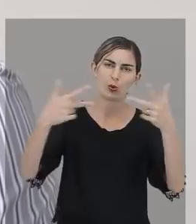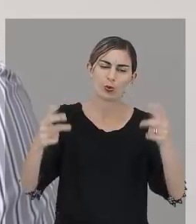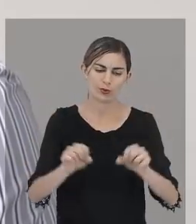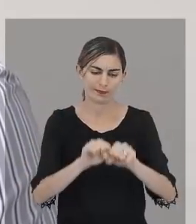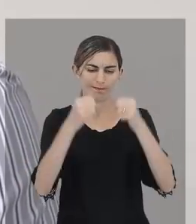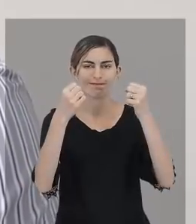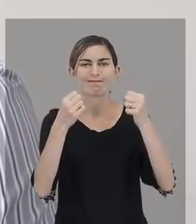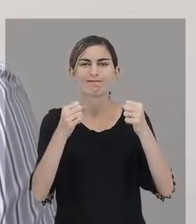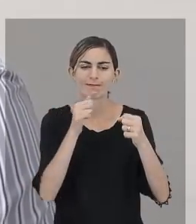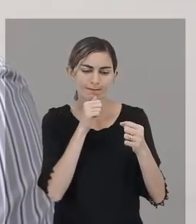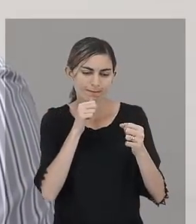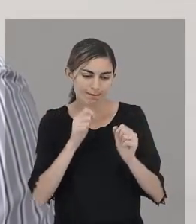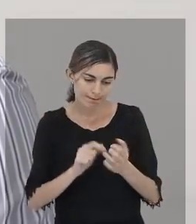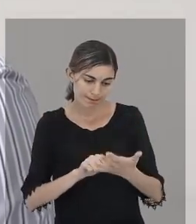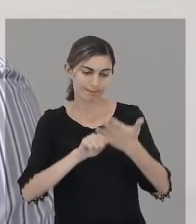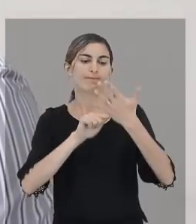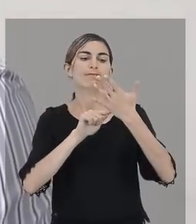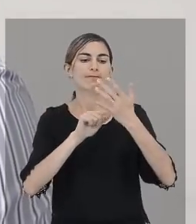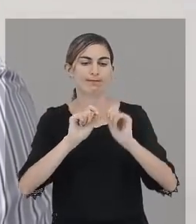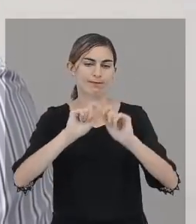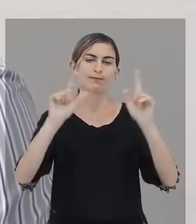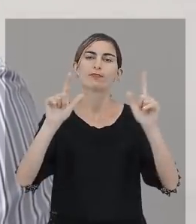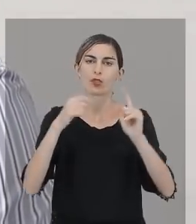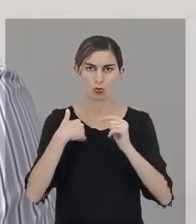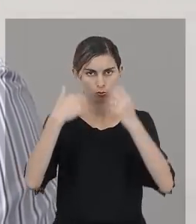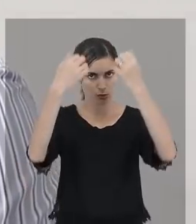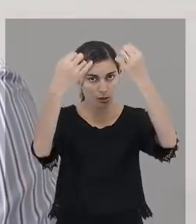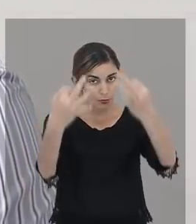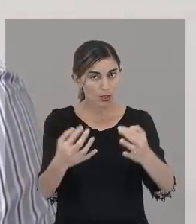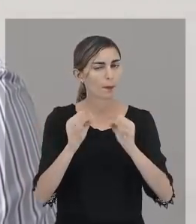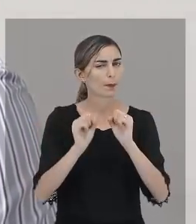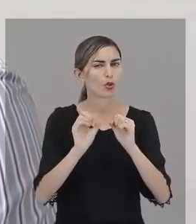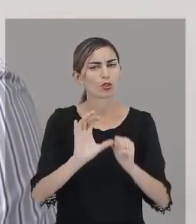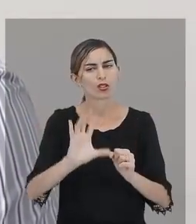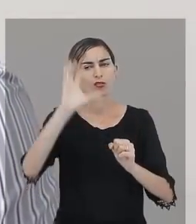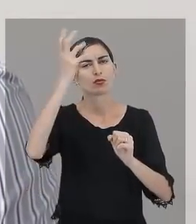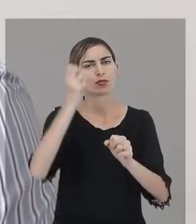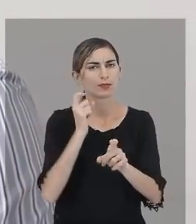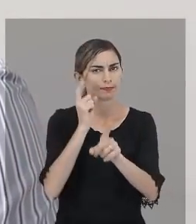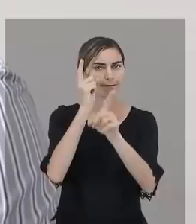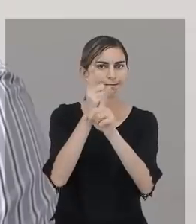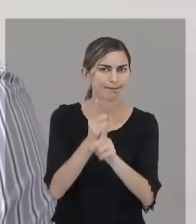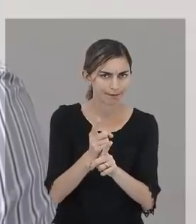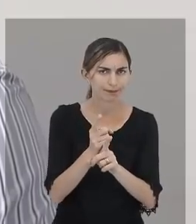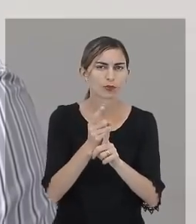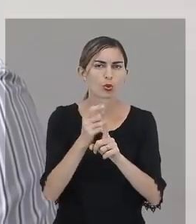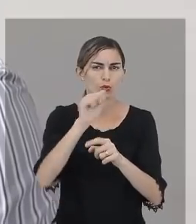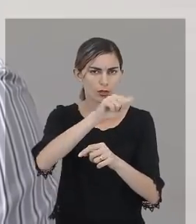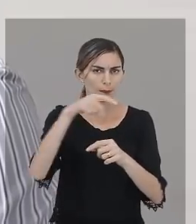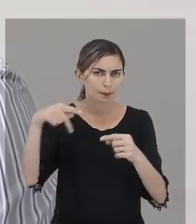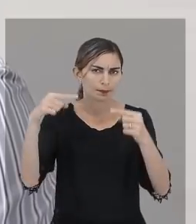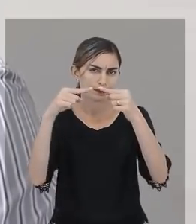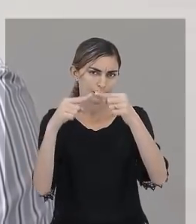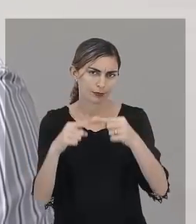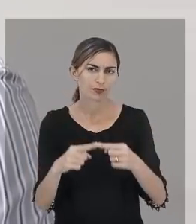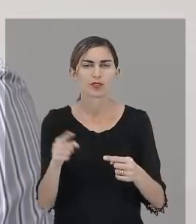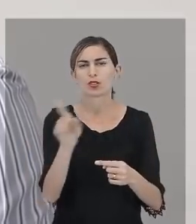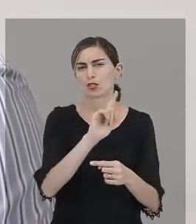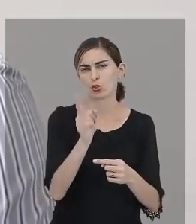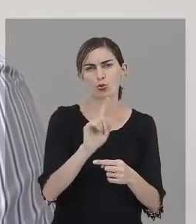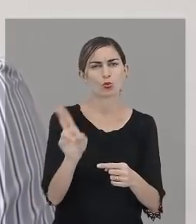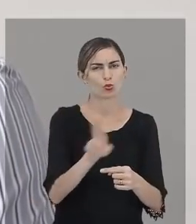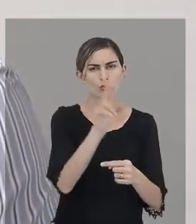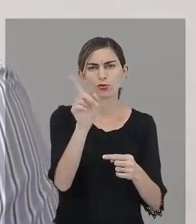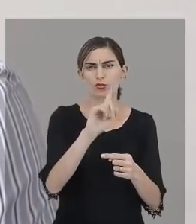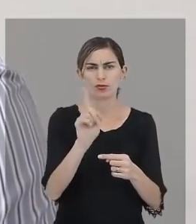cortado. Então você pode, eu estou explicando porque você pode ser que você encontre alguma aplicação legado, alguma coisa assim. Então, mas você